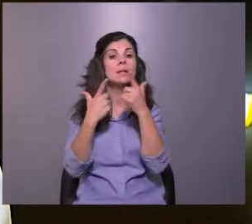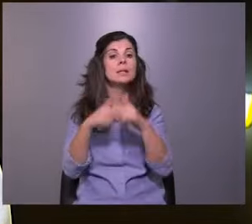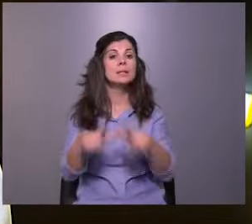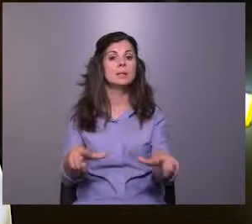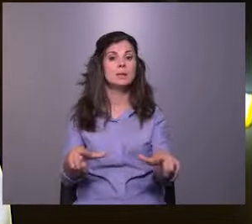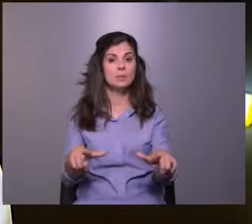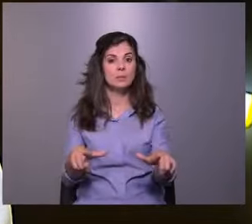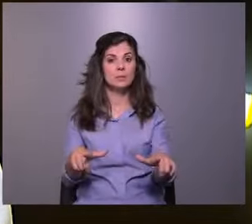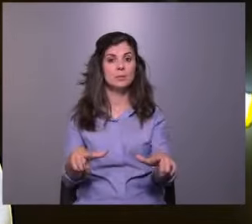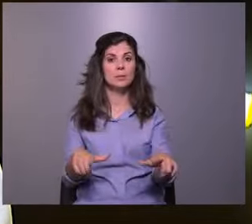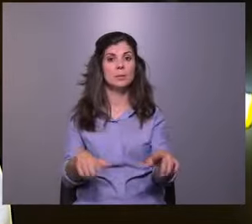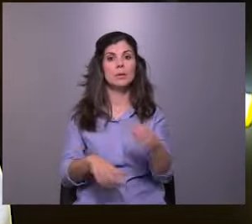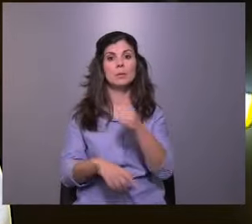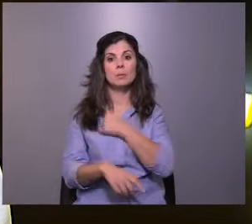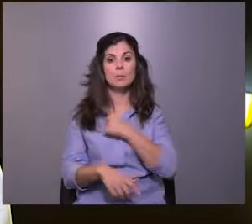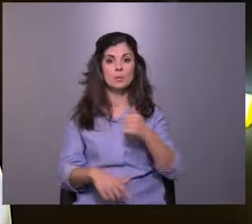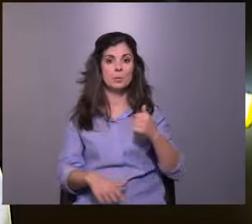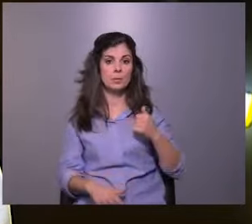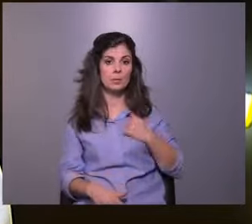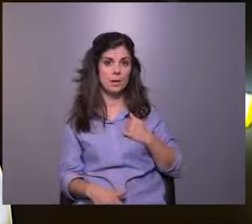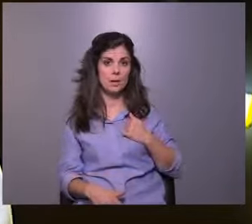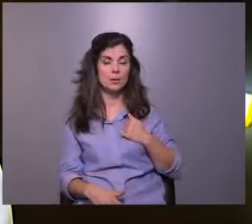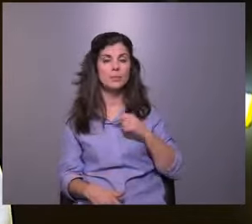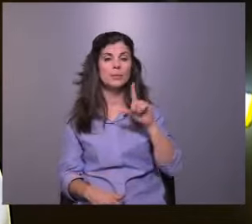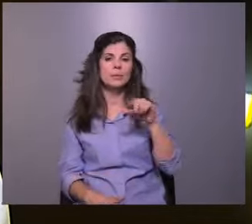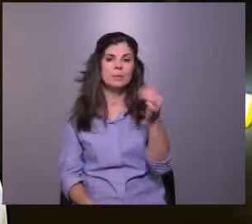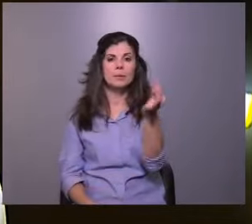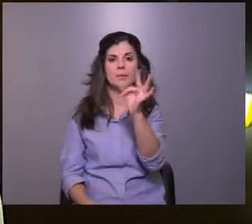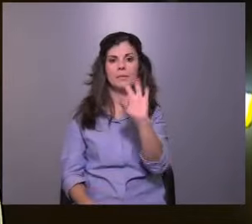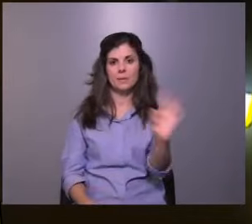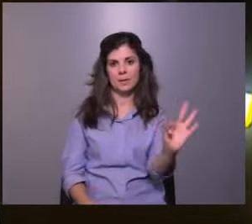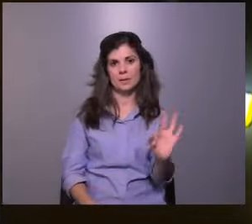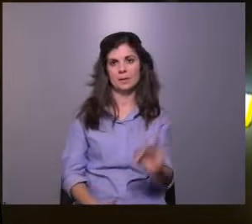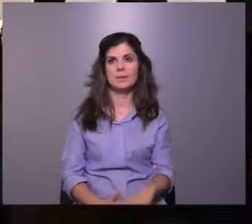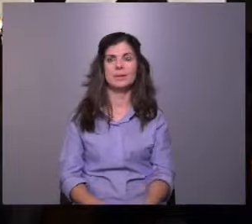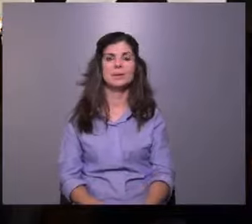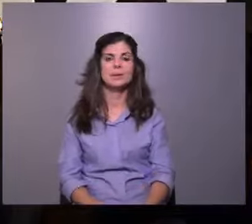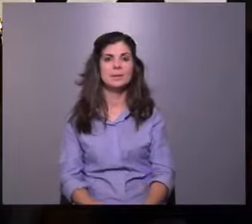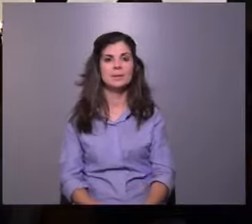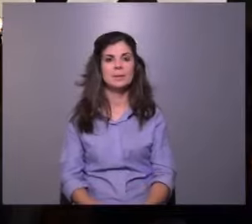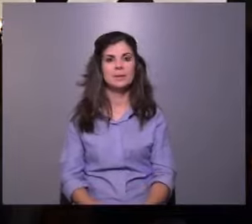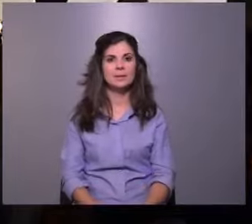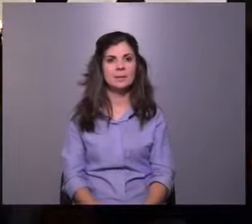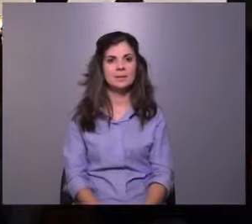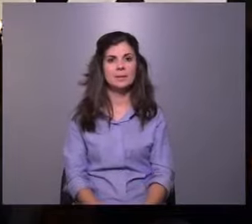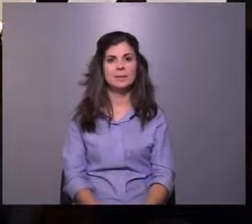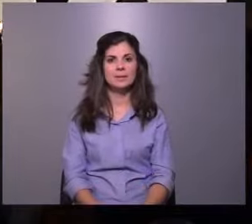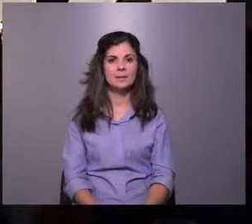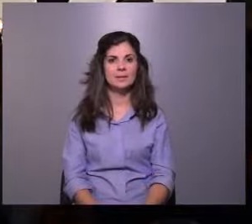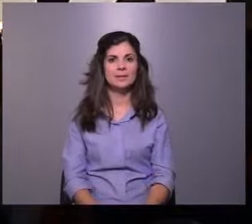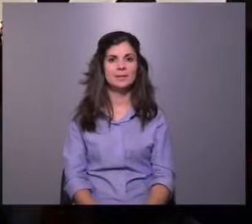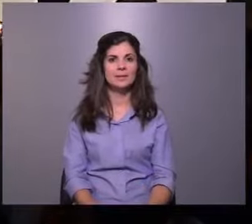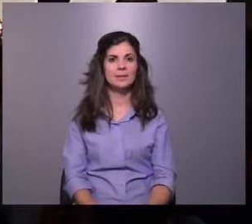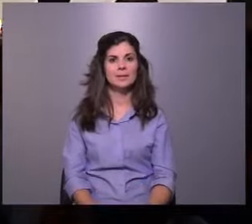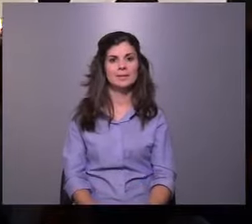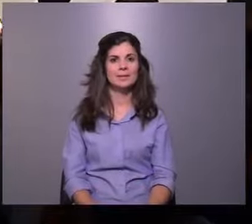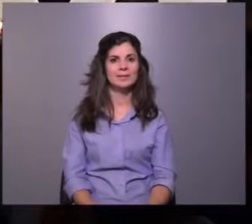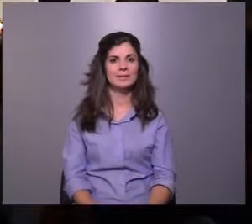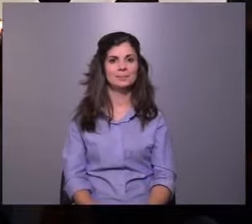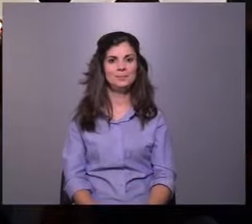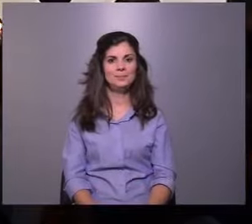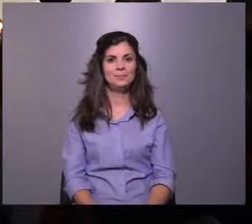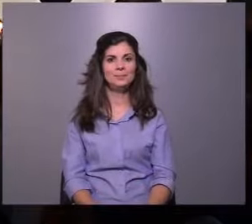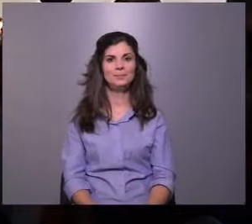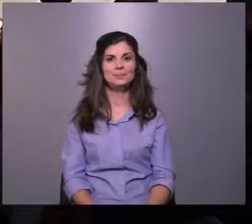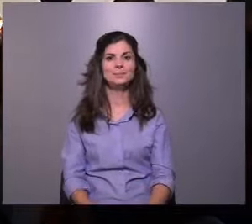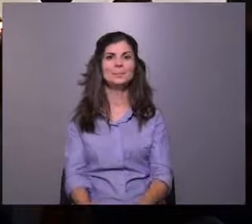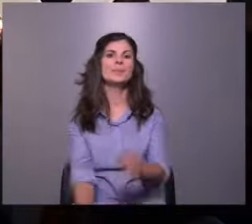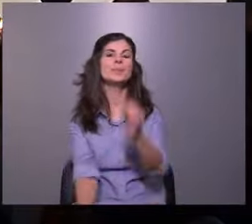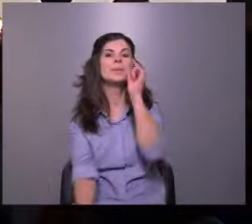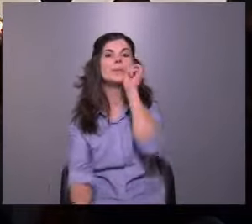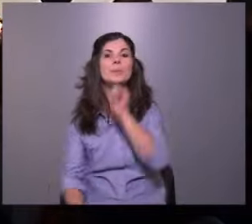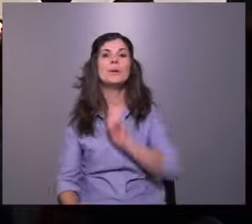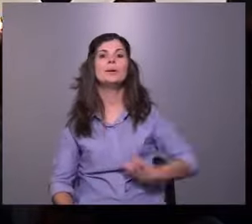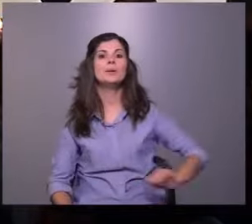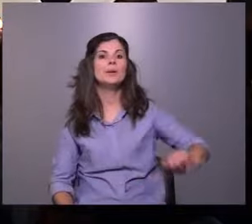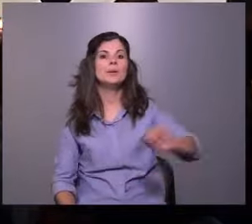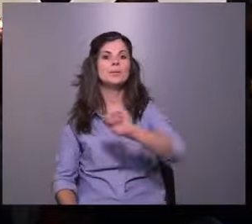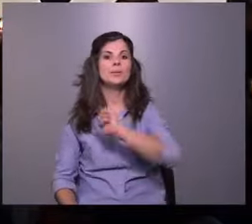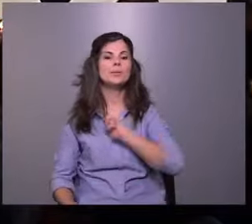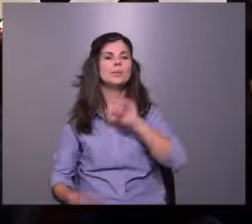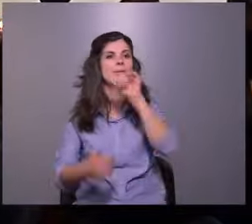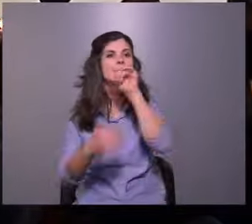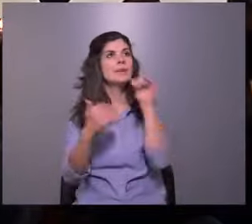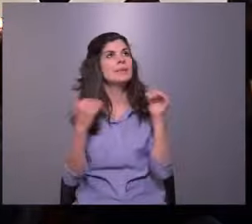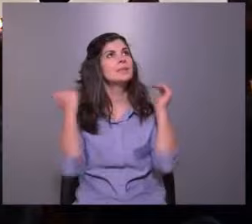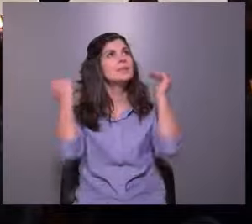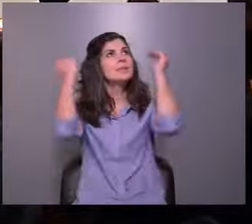cada dia procurando a vontade do Pai, e fazei deles um sinal para quantos se afastaram